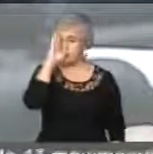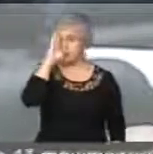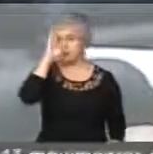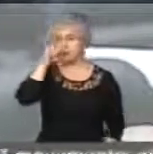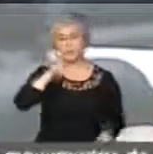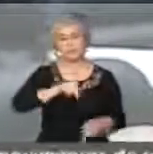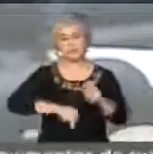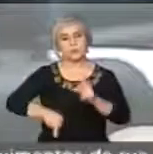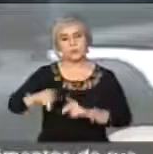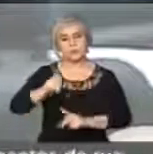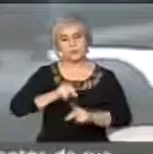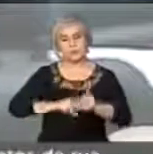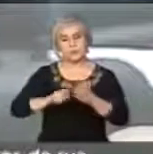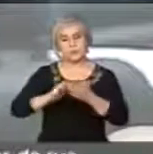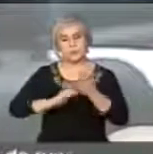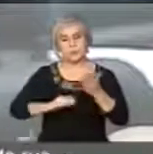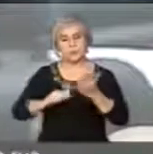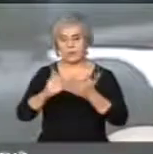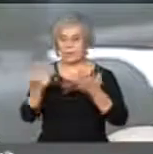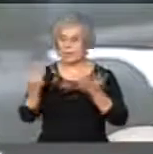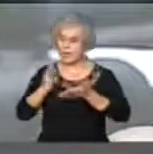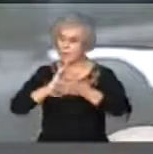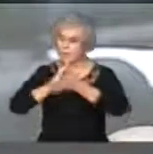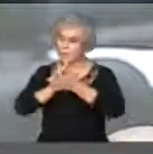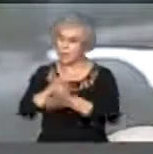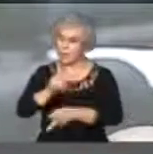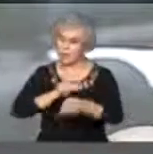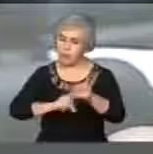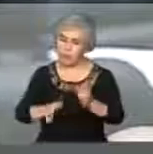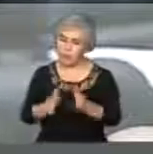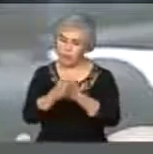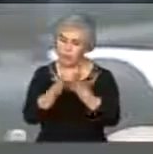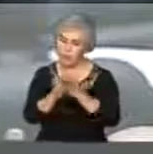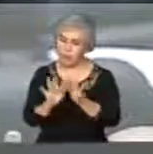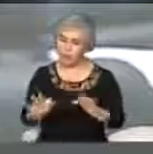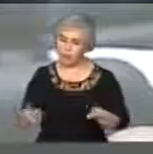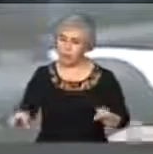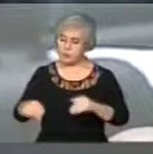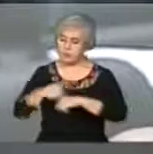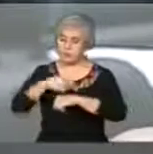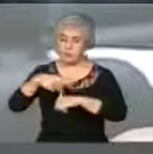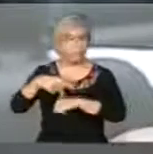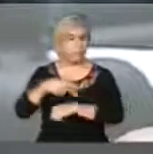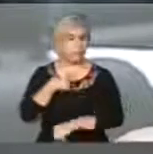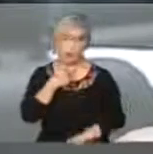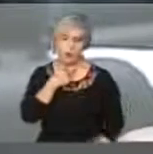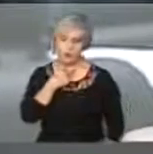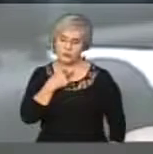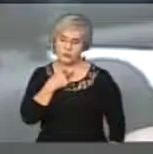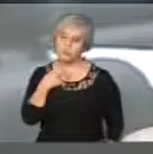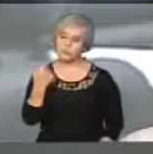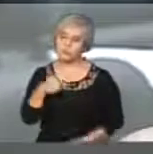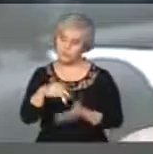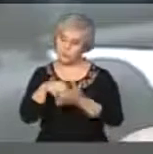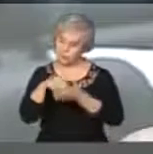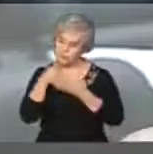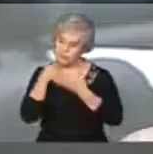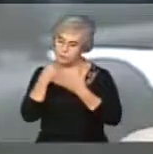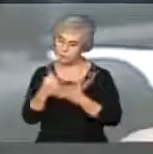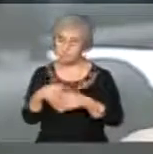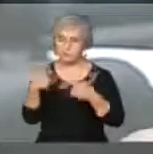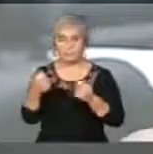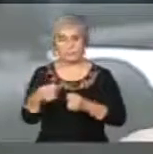Não podemos penalizar aqueles que mais precisam, que é a faixa mais pobre da nossa população. Nós temos que